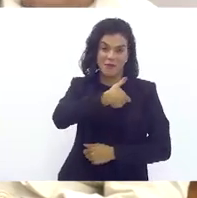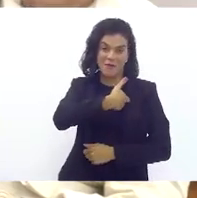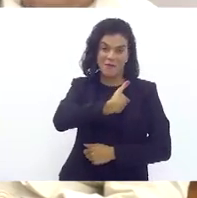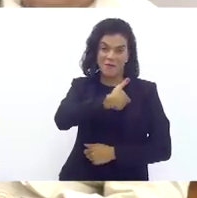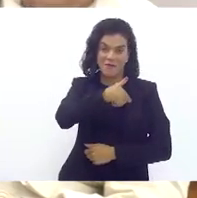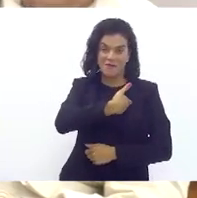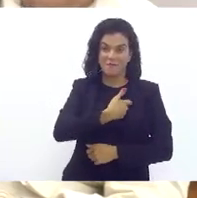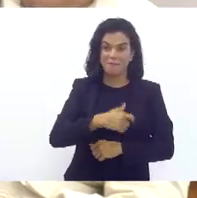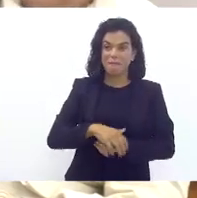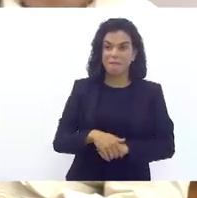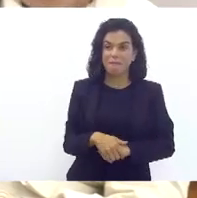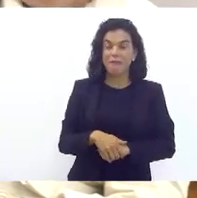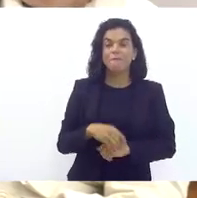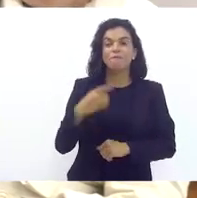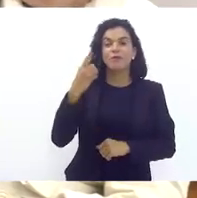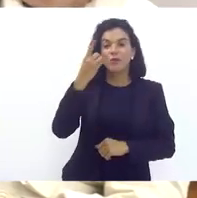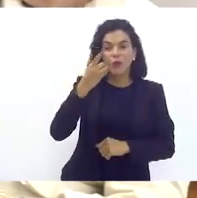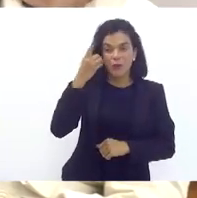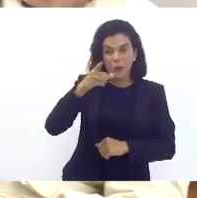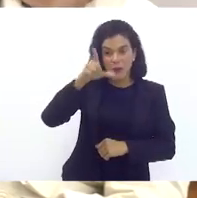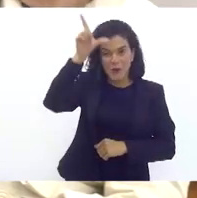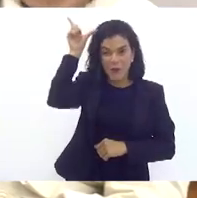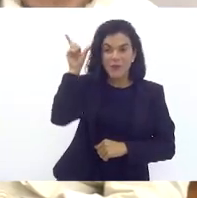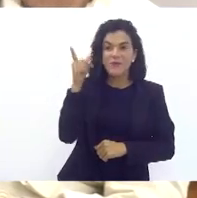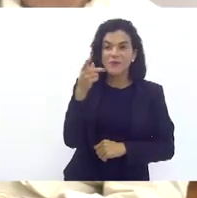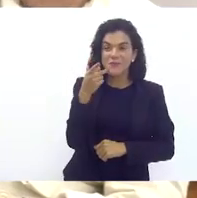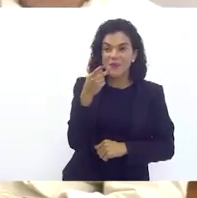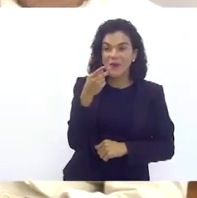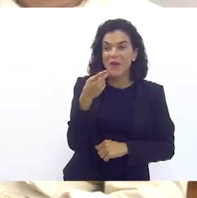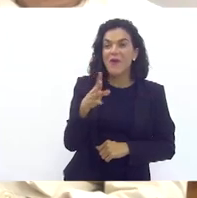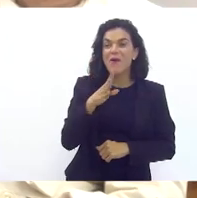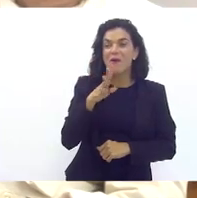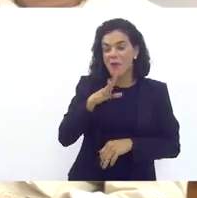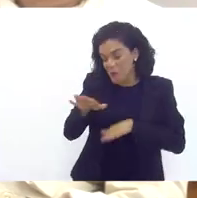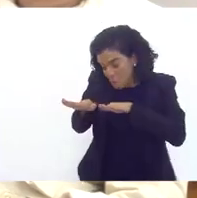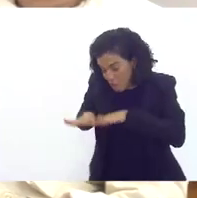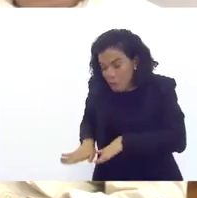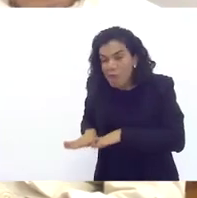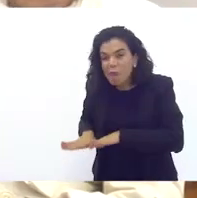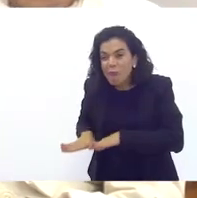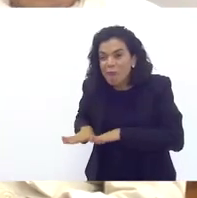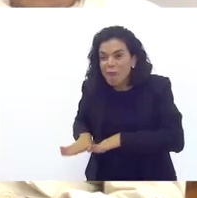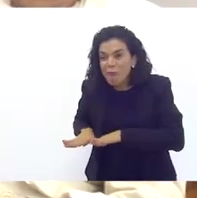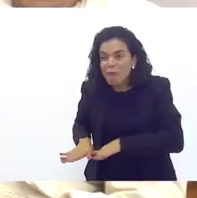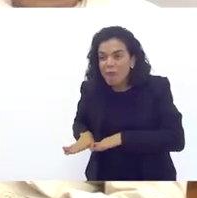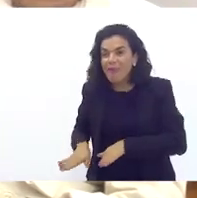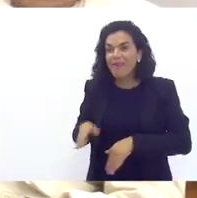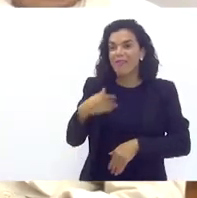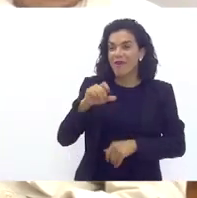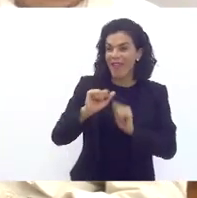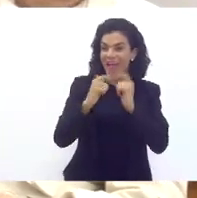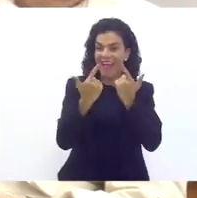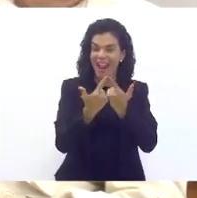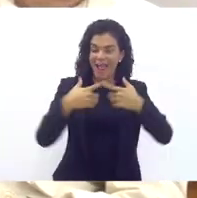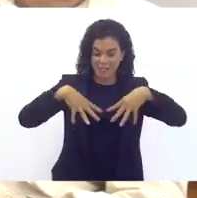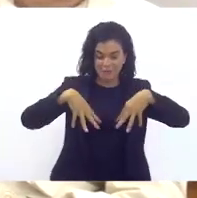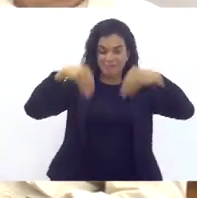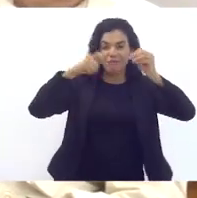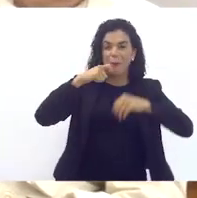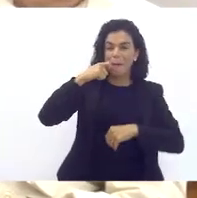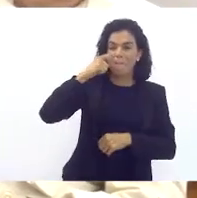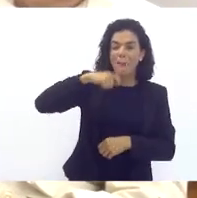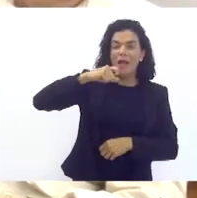Penha, querido. Doutor Luiz Paulo, eu conheço de menino, porque a gente foi do USP, foi dali daquela LERJ, levando